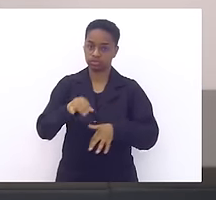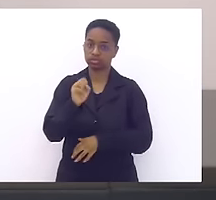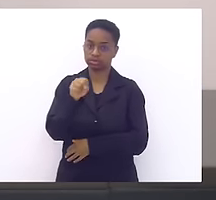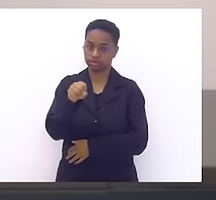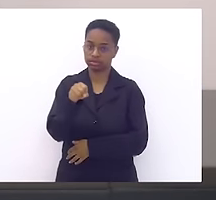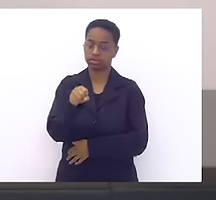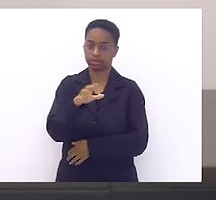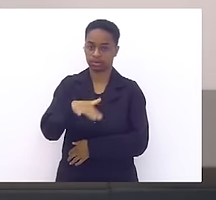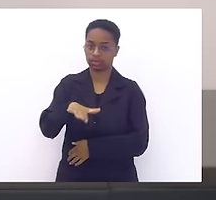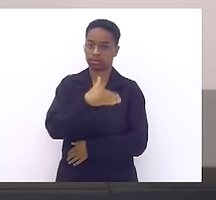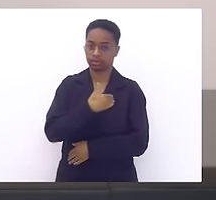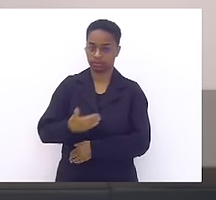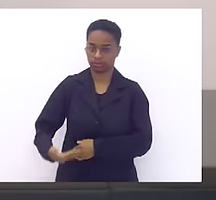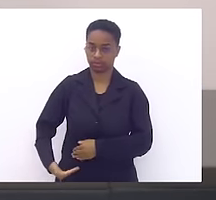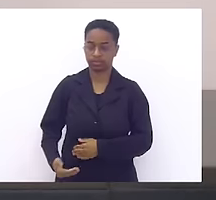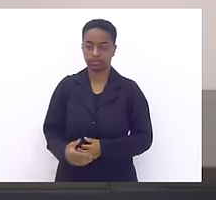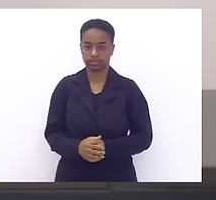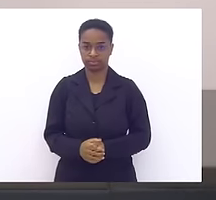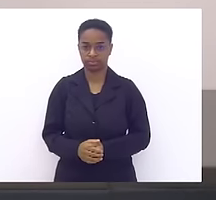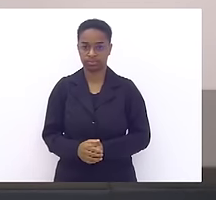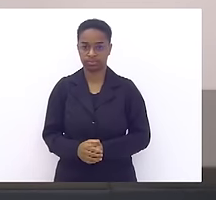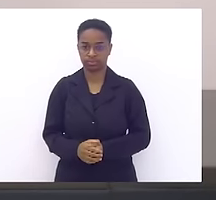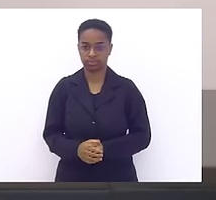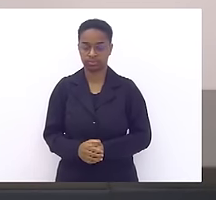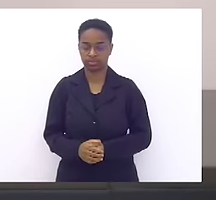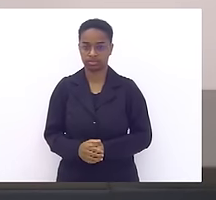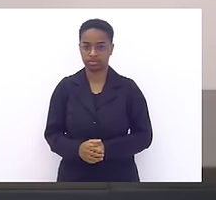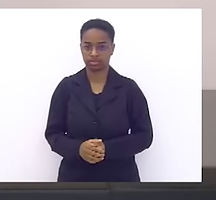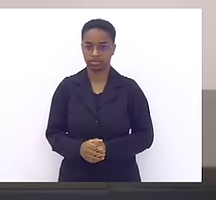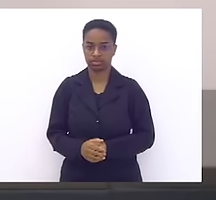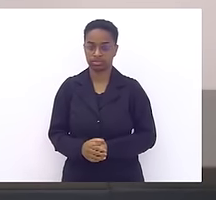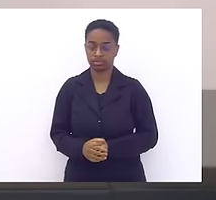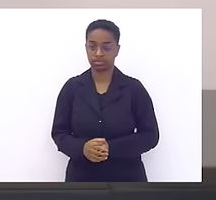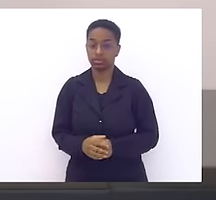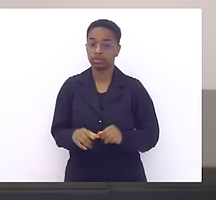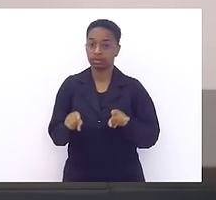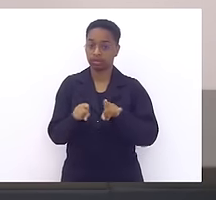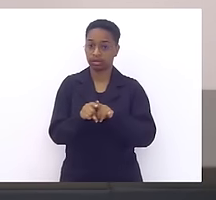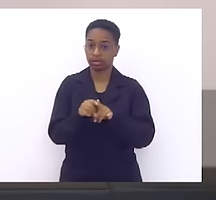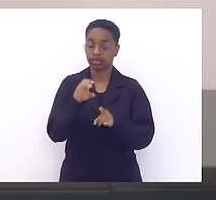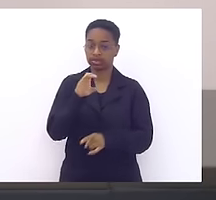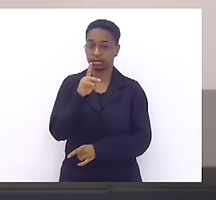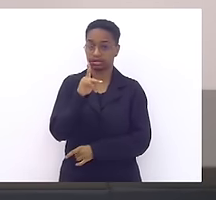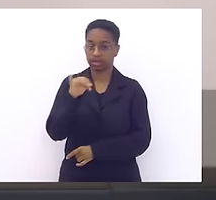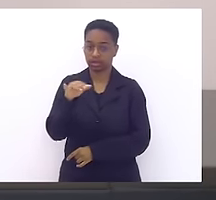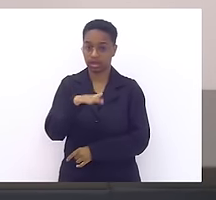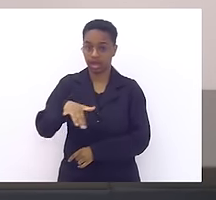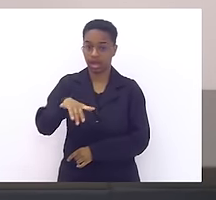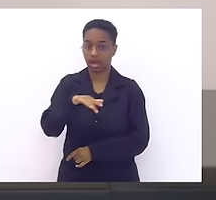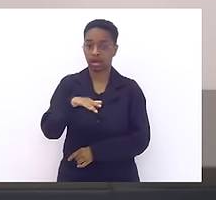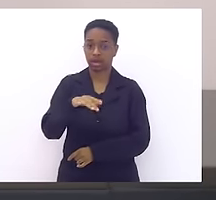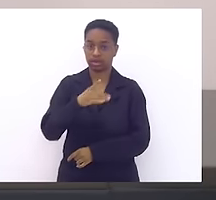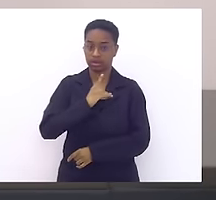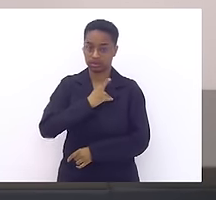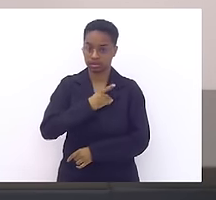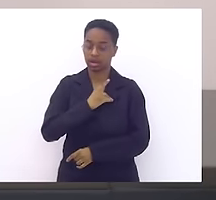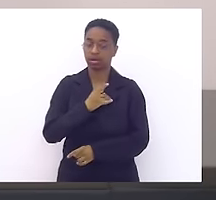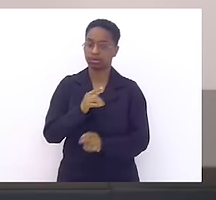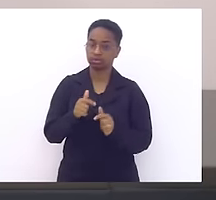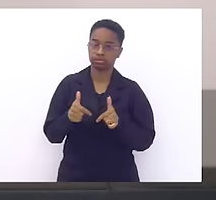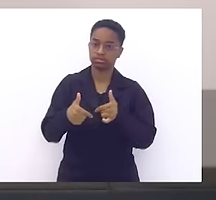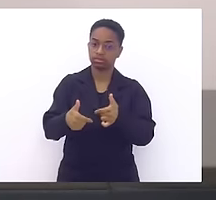público Além disso é o motivo pelo pelo qual a CPI dos serviços Delegados entra nessa história